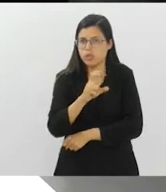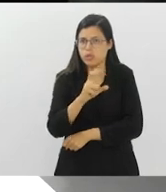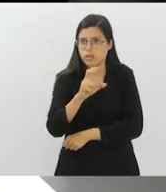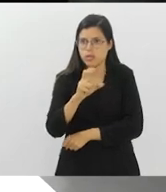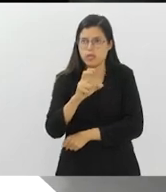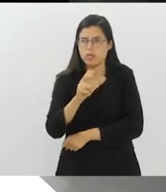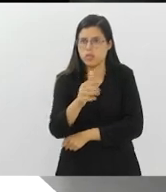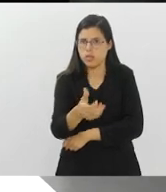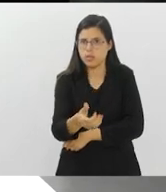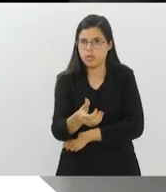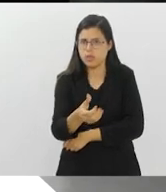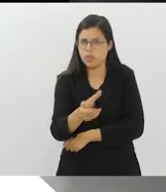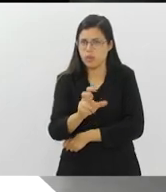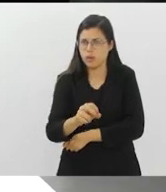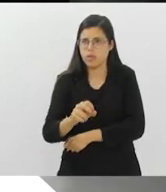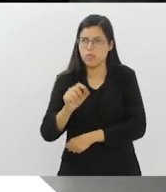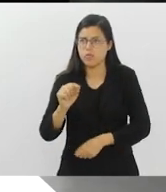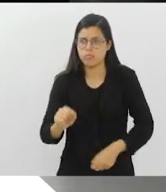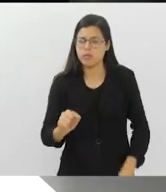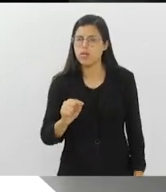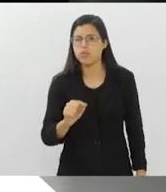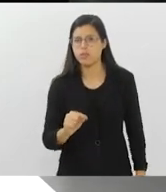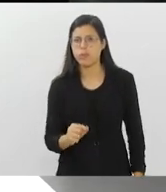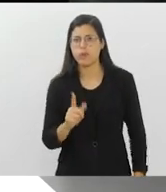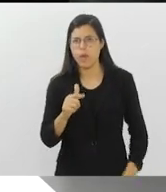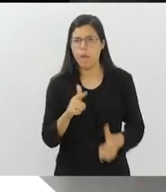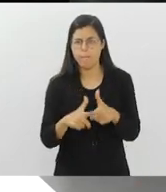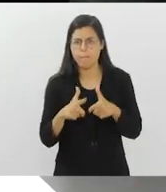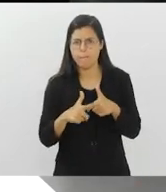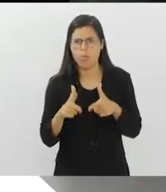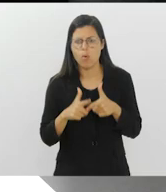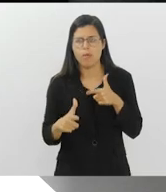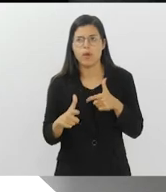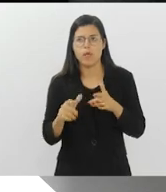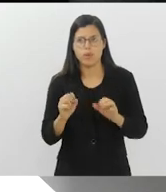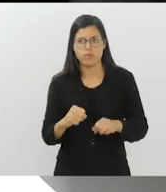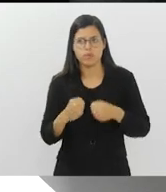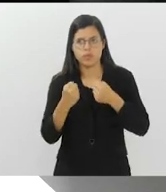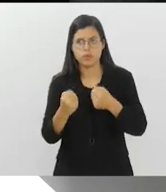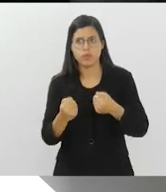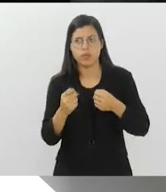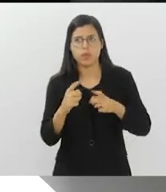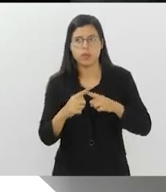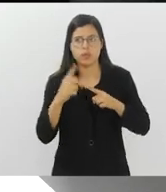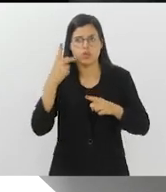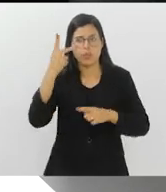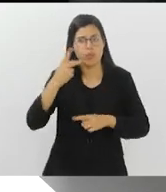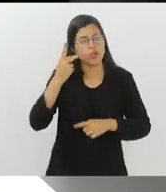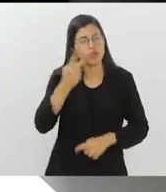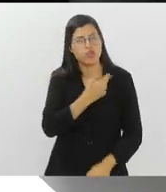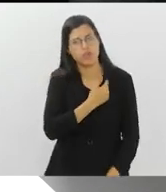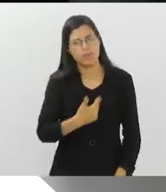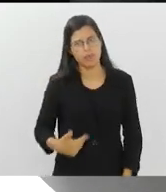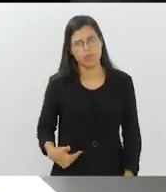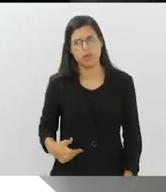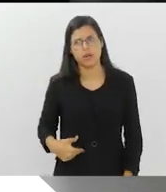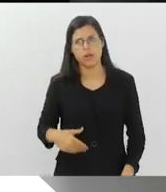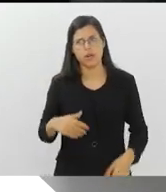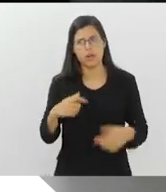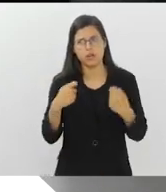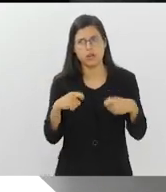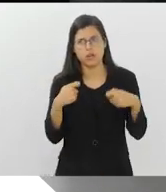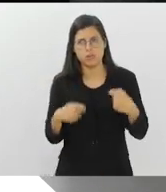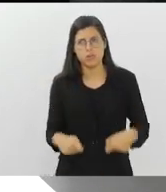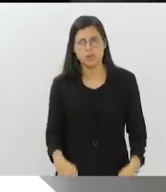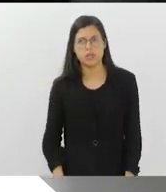um problema, e um problema a ser enfrentado. Agora, é um problema, fundamentalmente, de política pública, que a gente precisa avançar. Eu